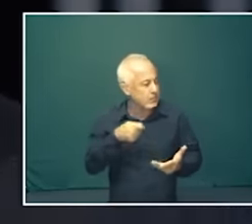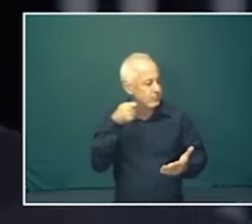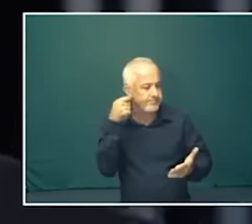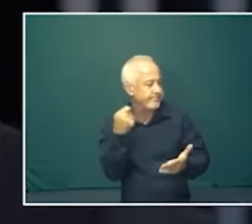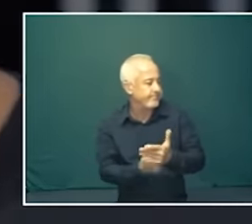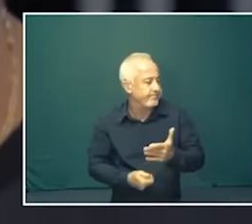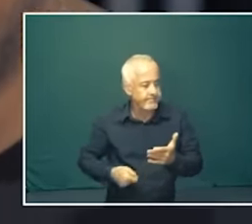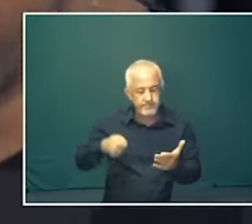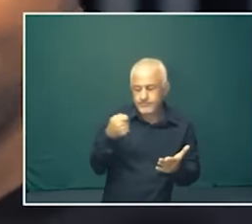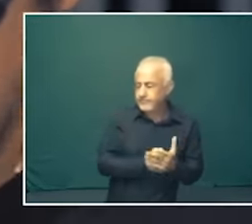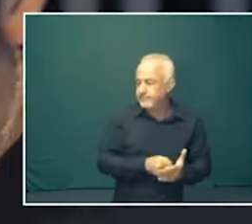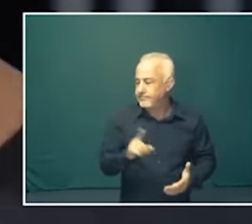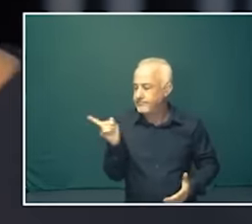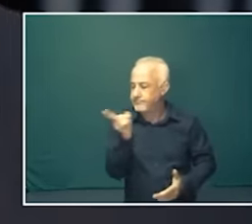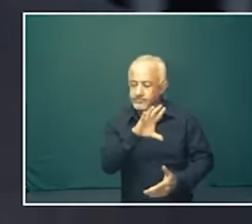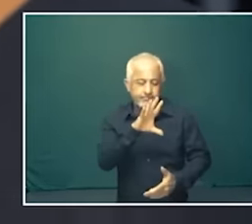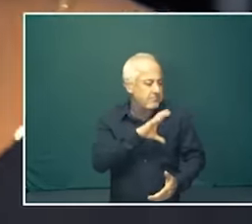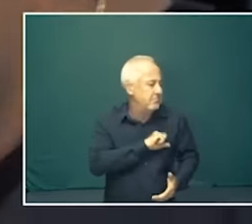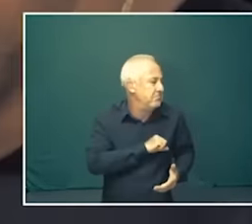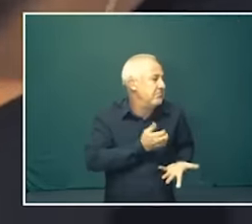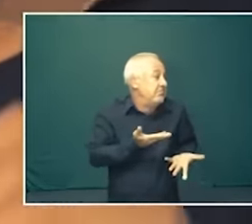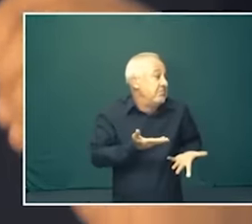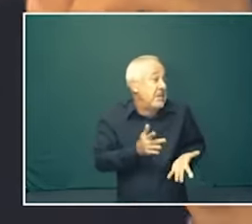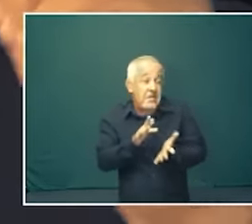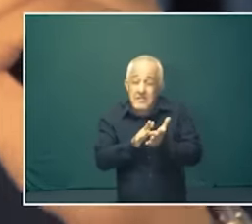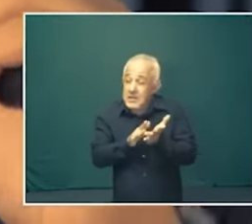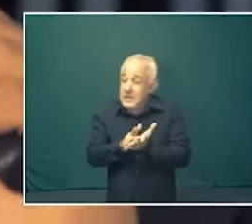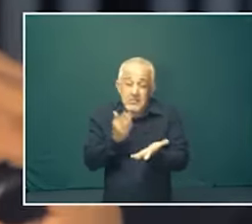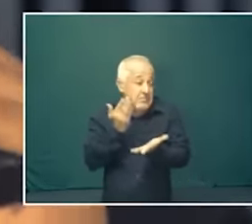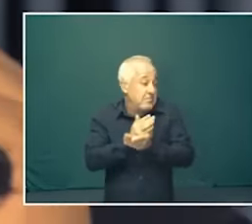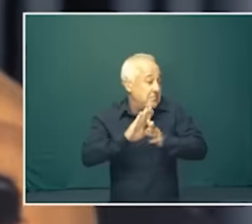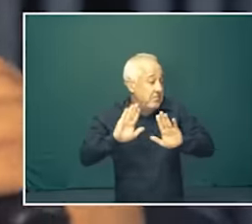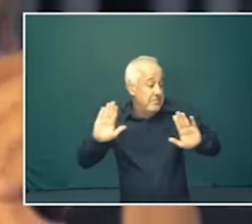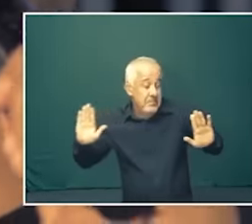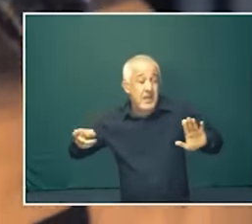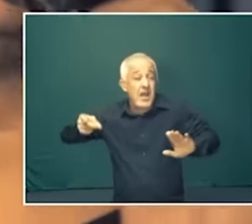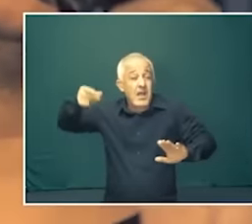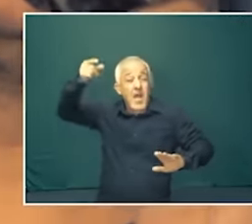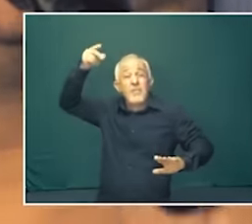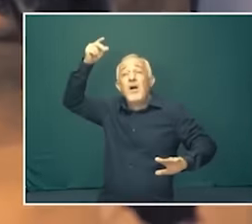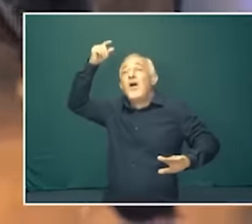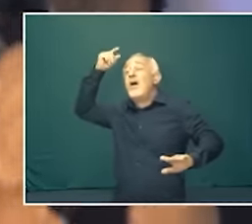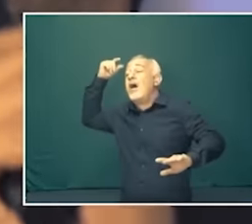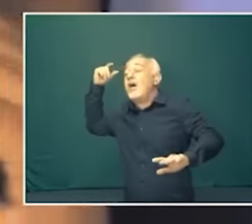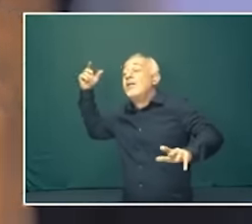amor. Pra que ficar fingindo se não dá? Eu e você faz tempo que